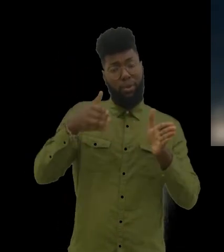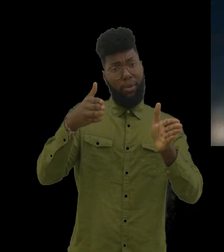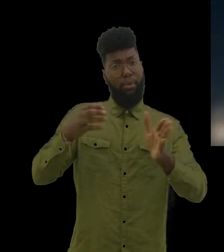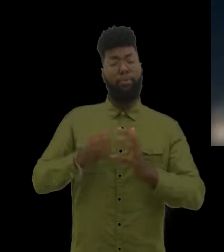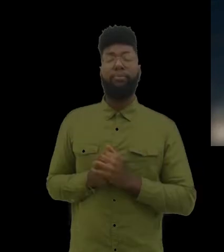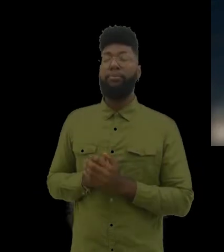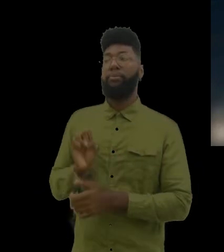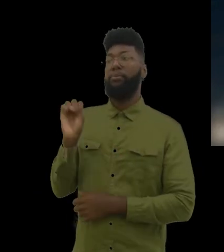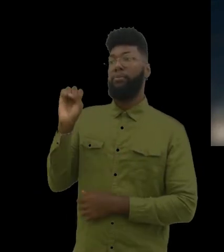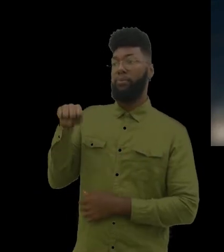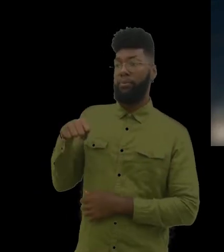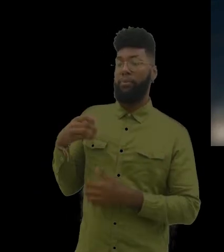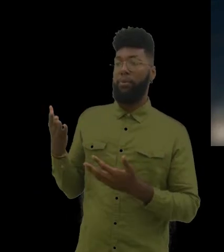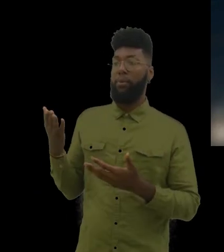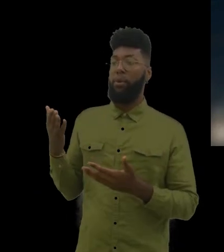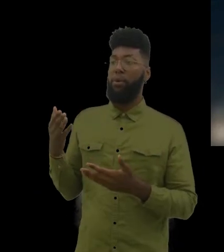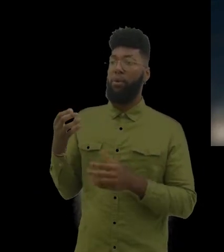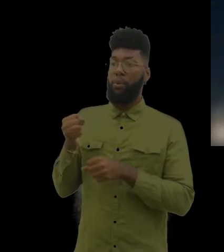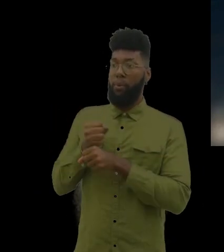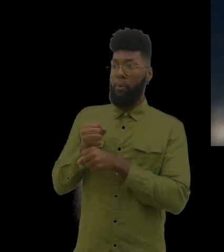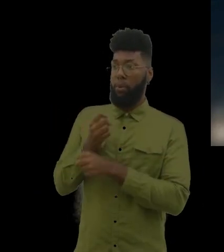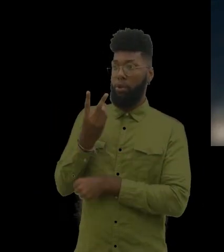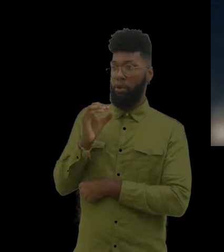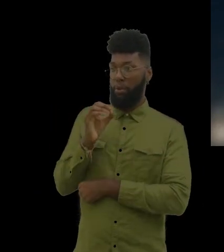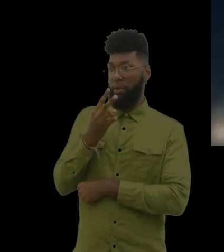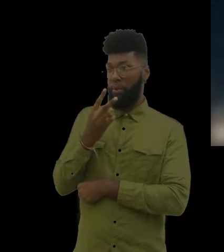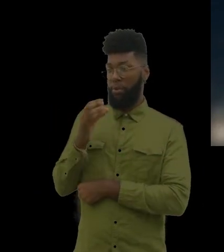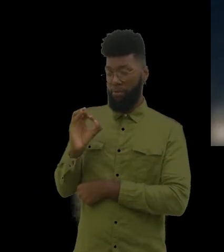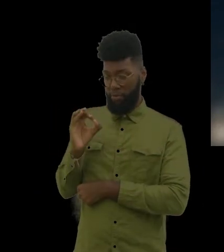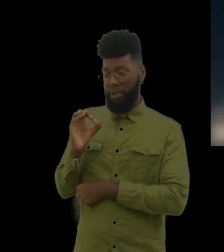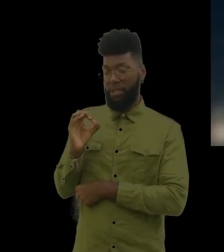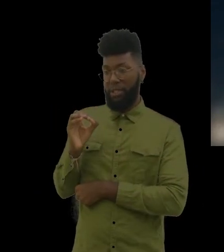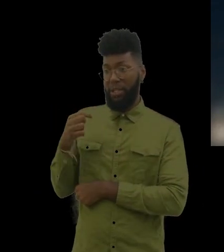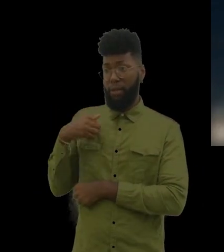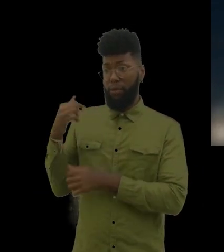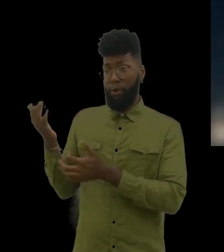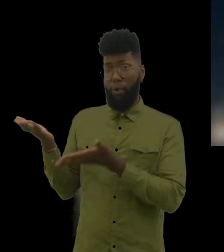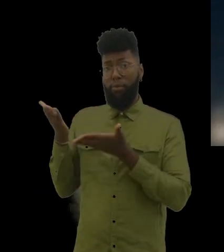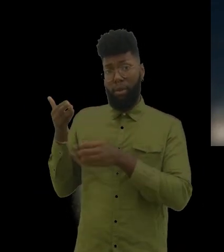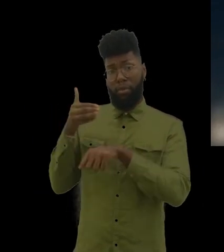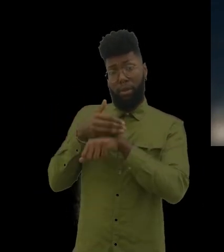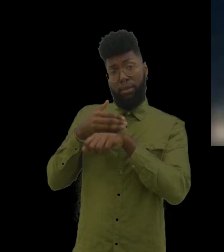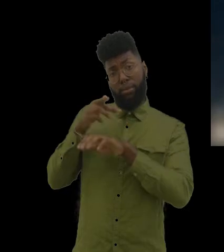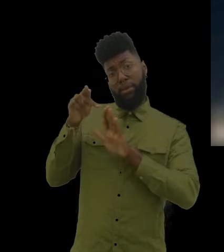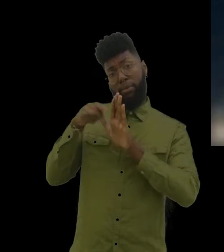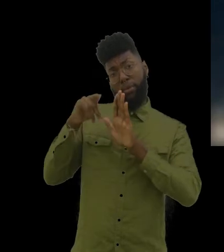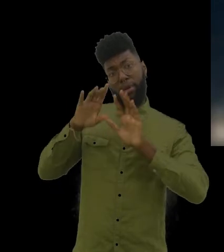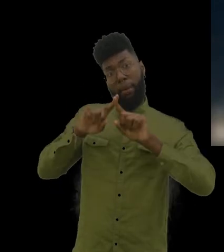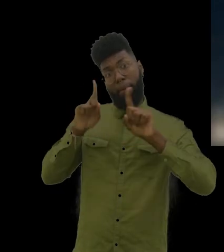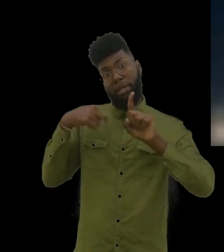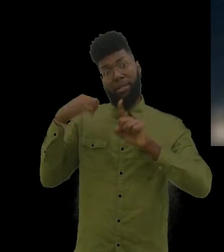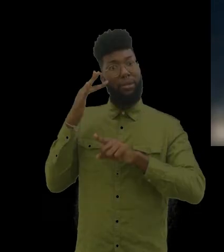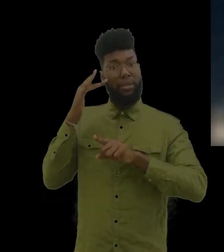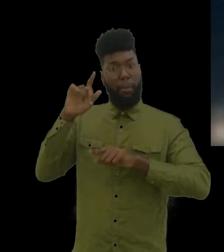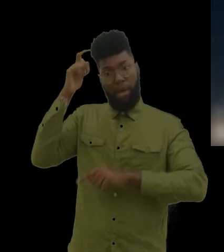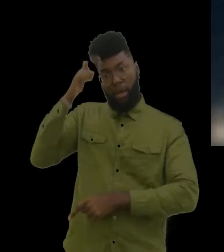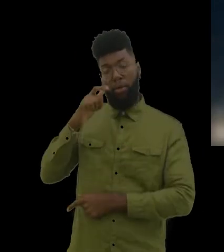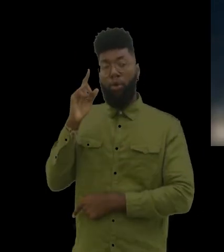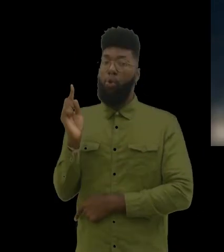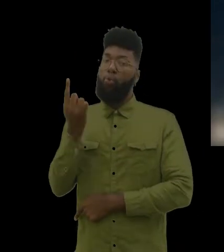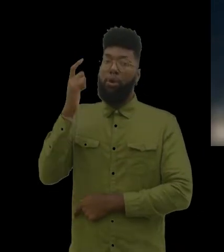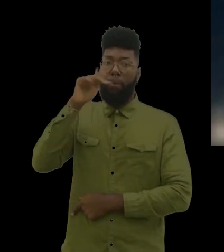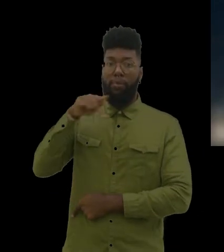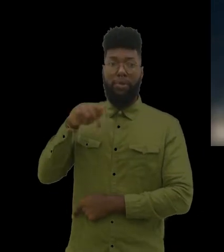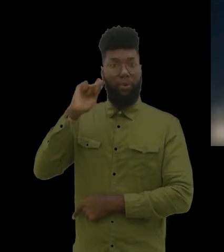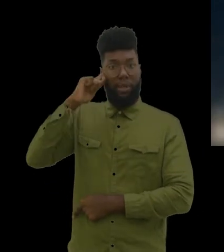projeto, mas eu não sabia que eu era o único professor negro da universidade. E aí, quando eu fui convidado para o projeto, que me disseram, tu é o